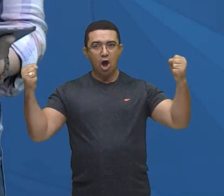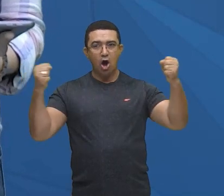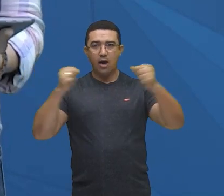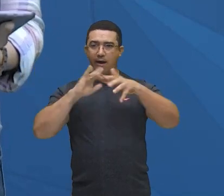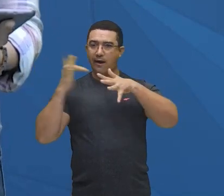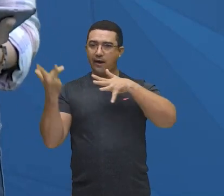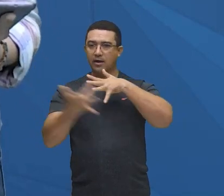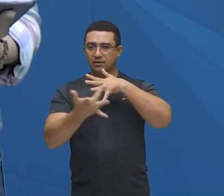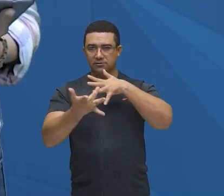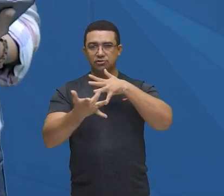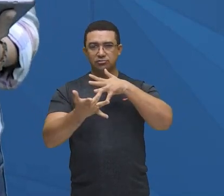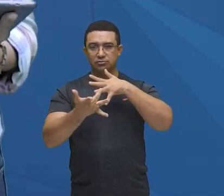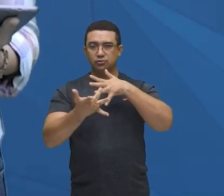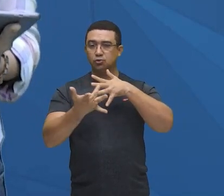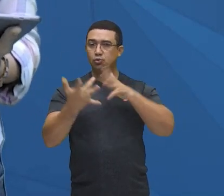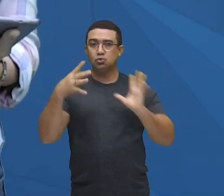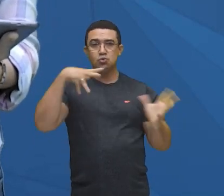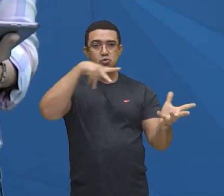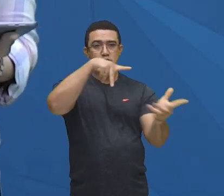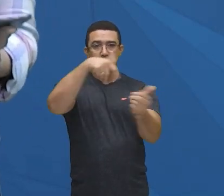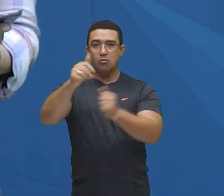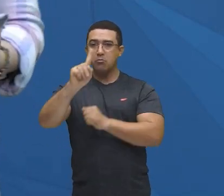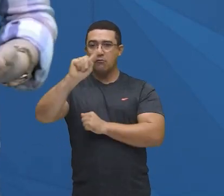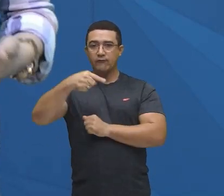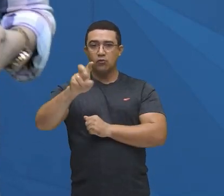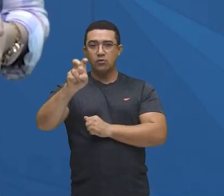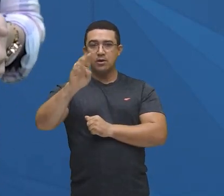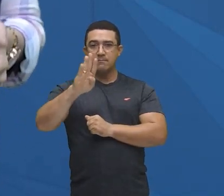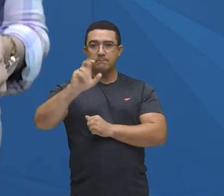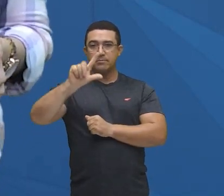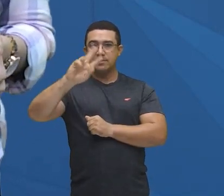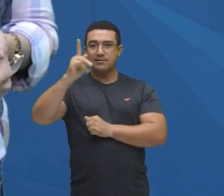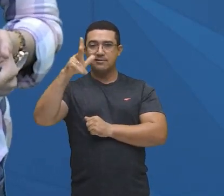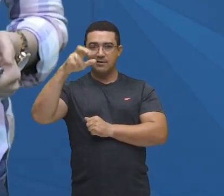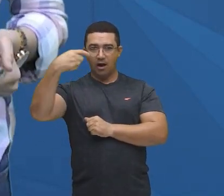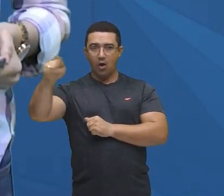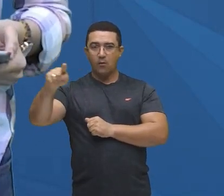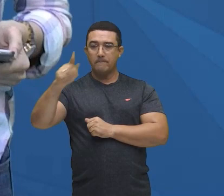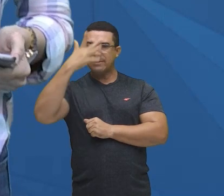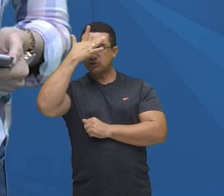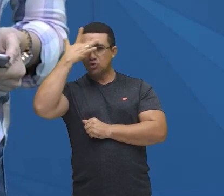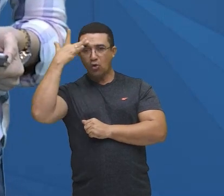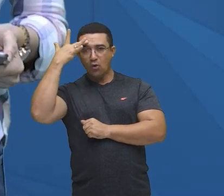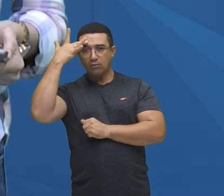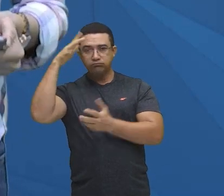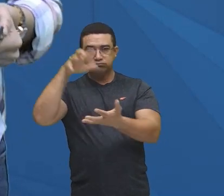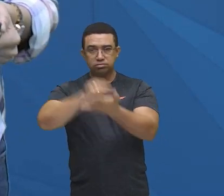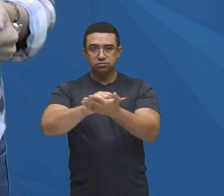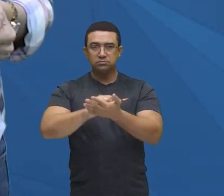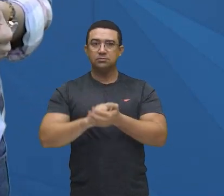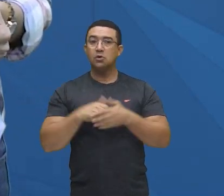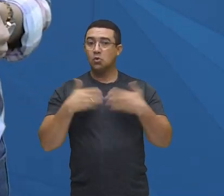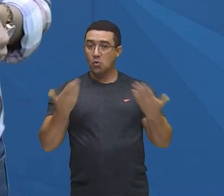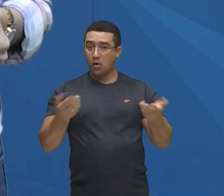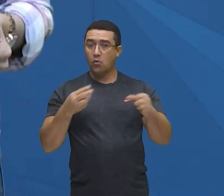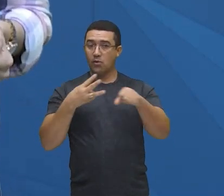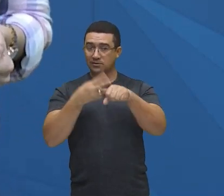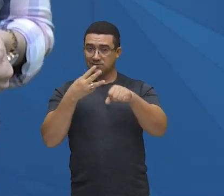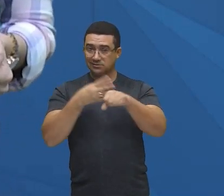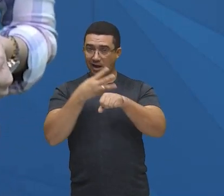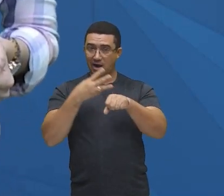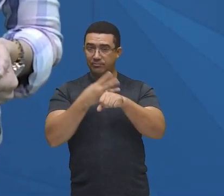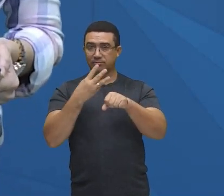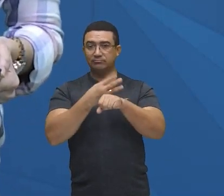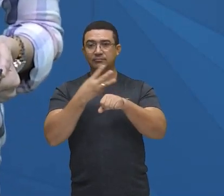seus mais de 1,5 bilhão de usuários ativos? WhatsApp, Facebook